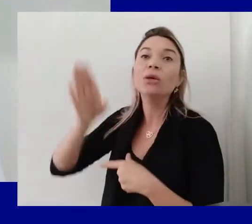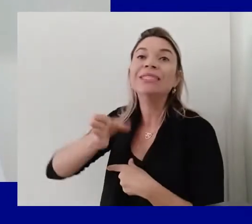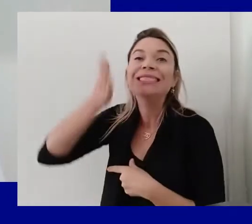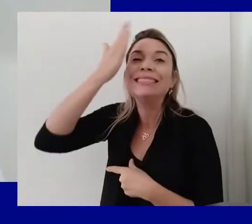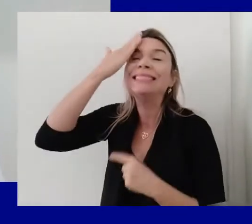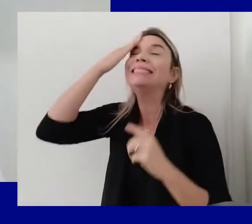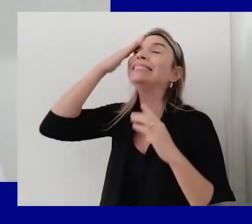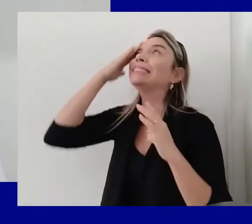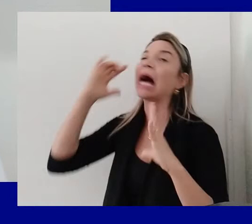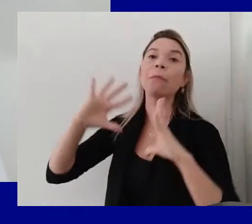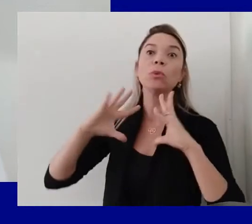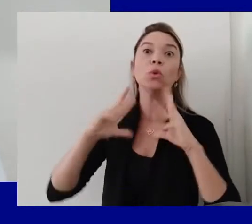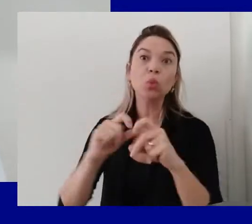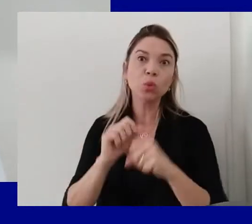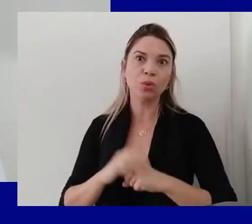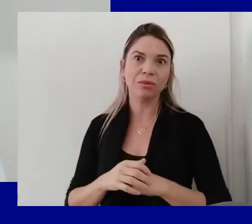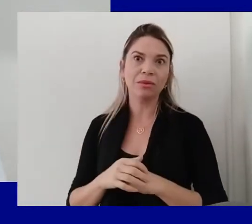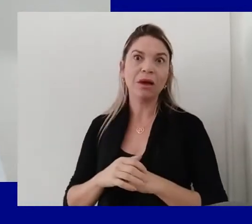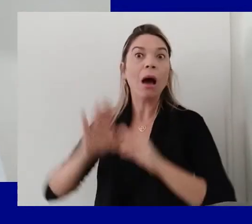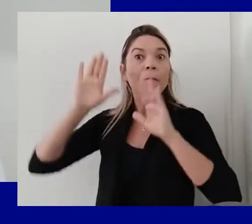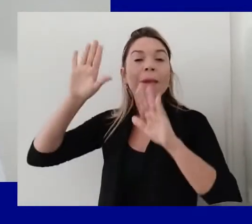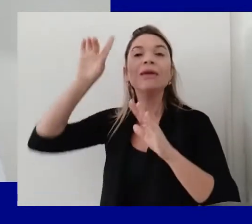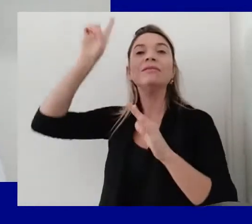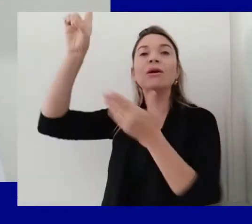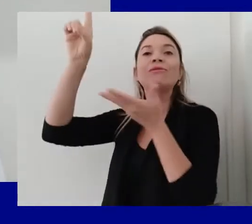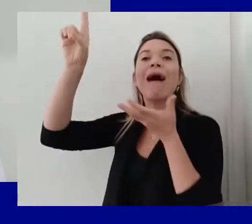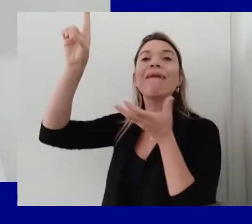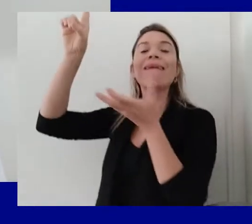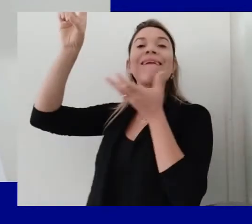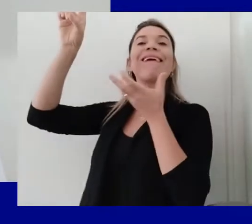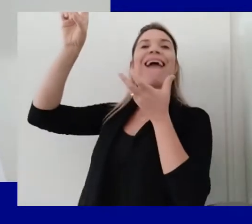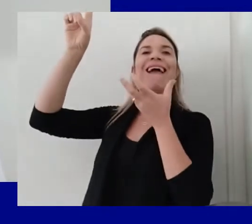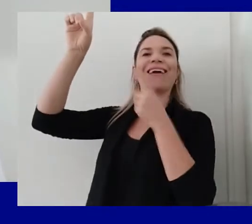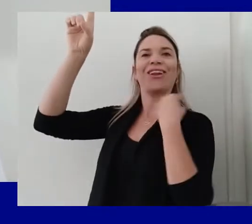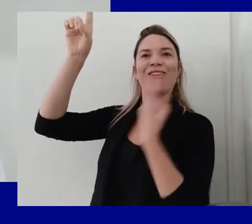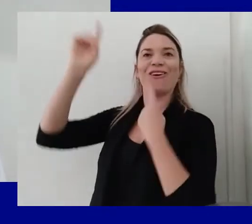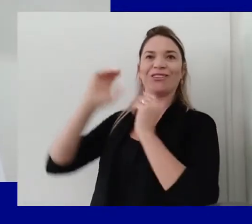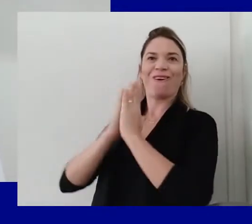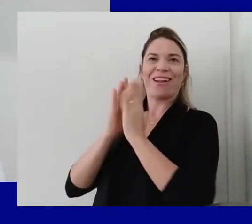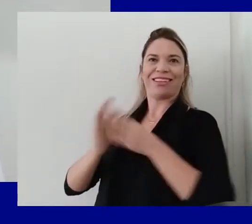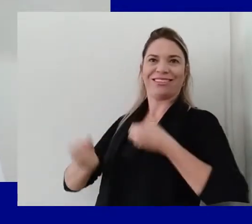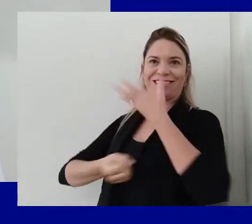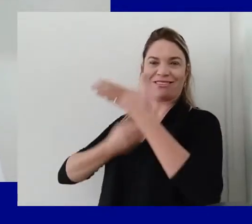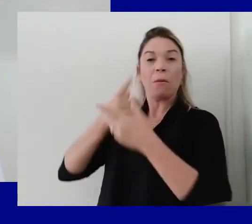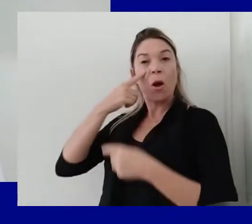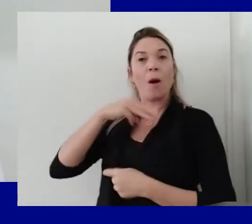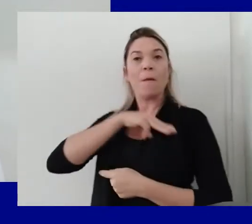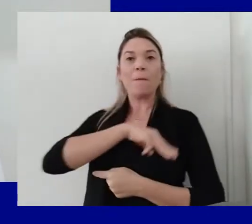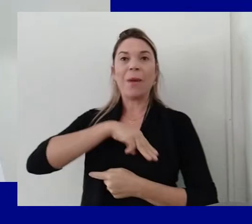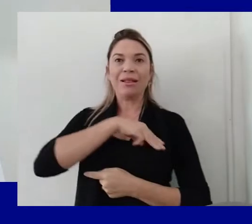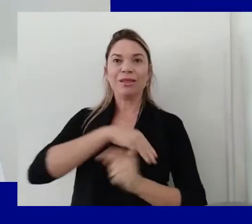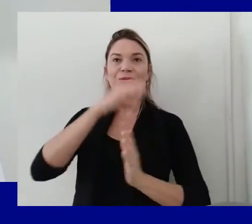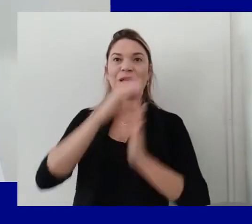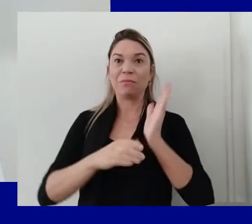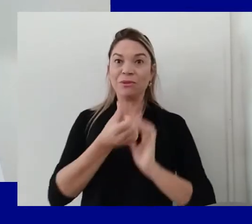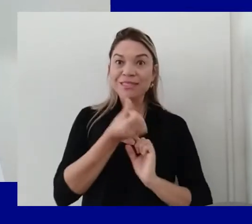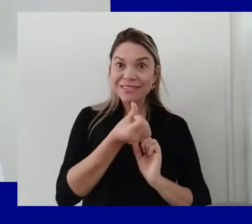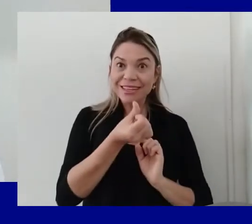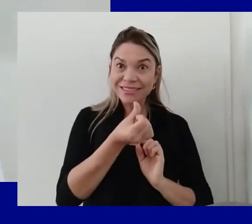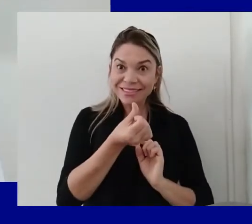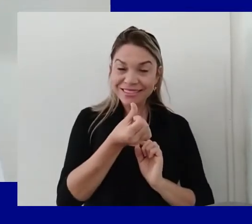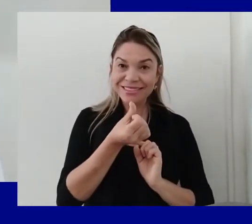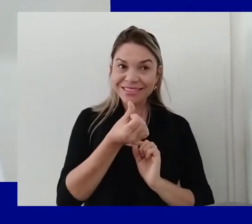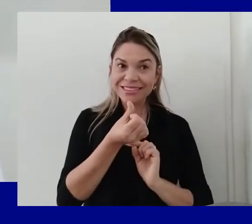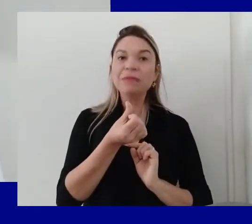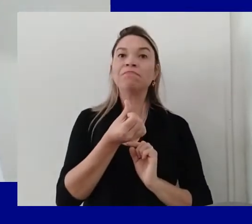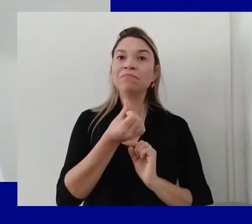essa questão quando ensinou sobre a oração. Em Mateus capítulo 6, Jesus está